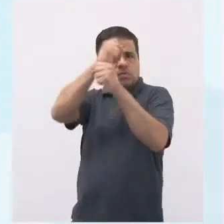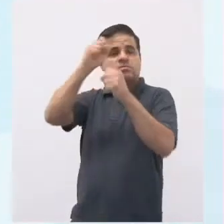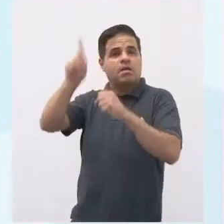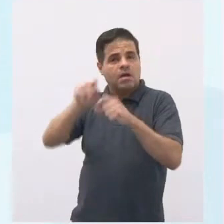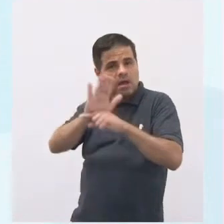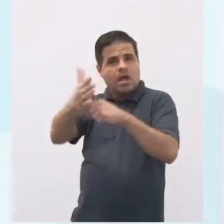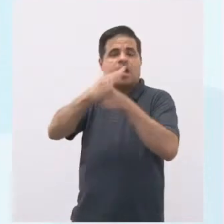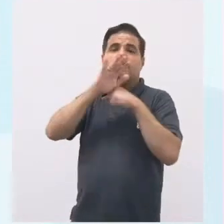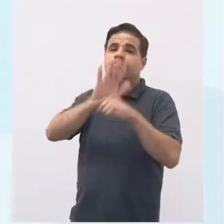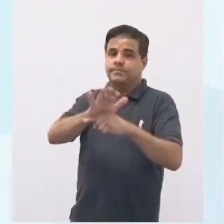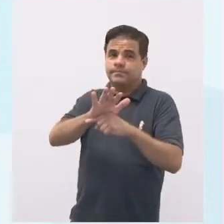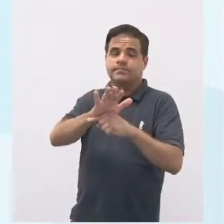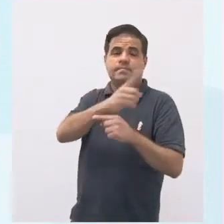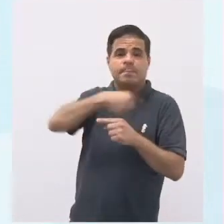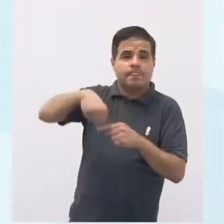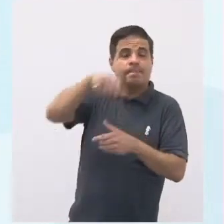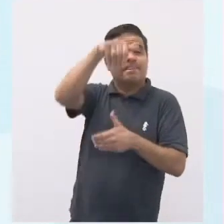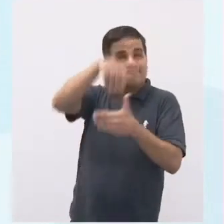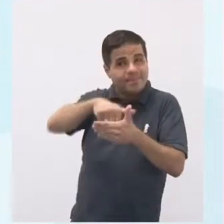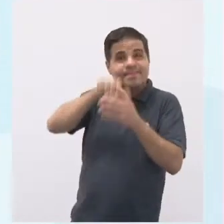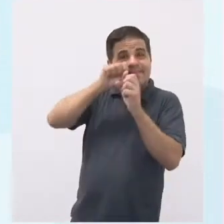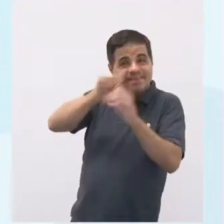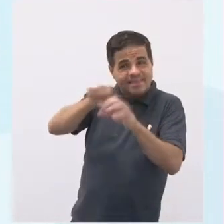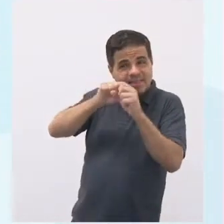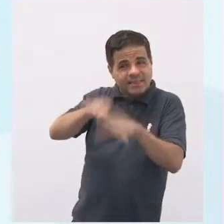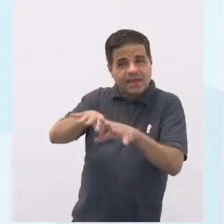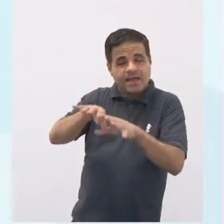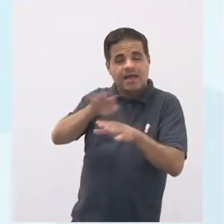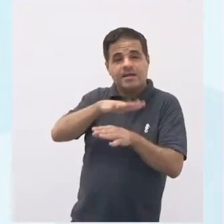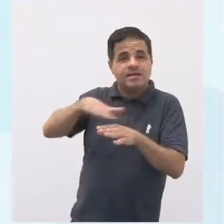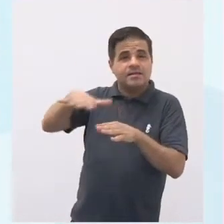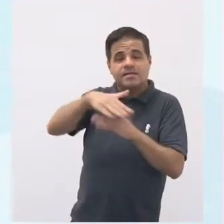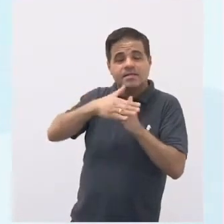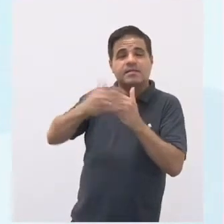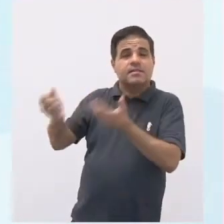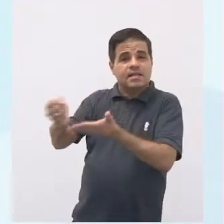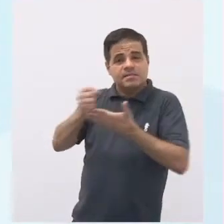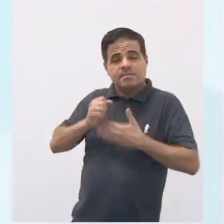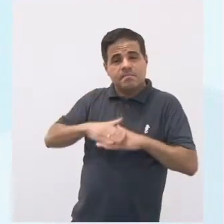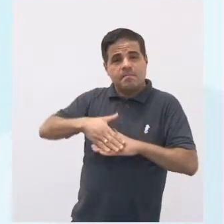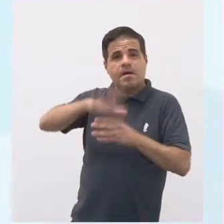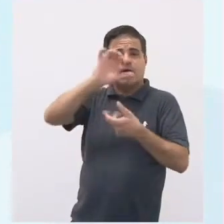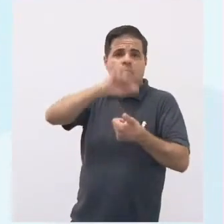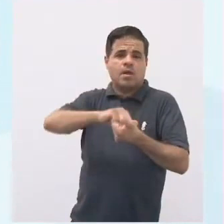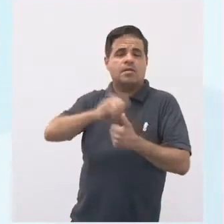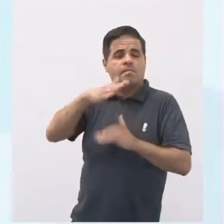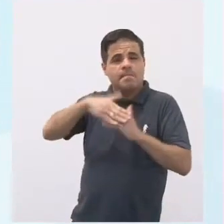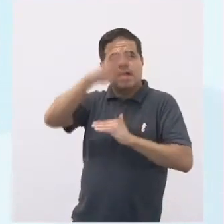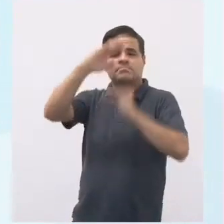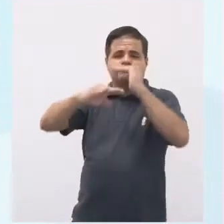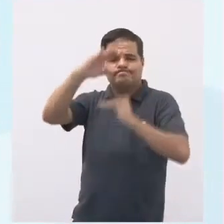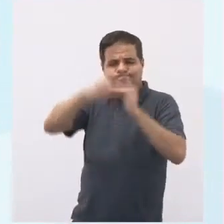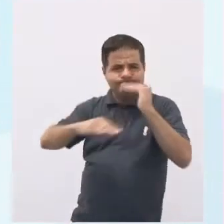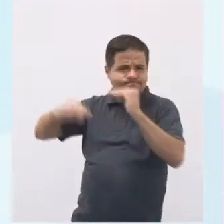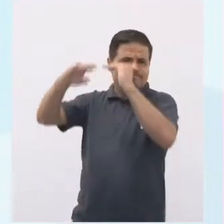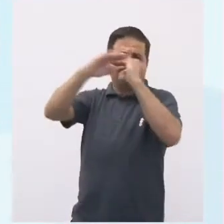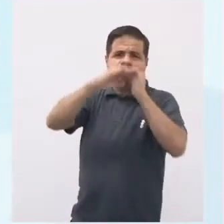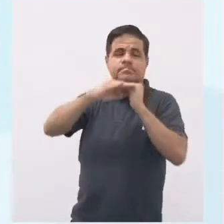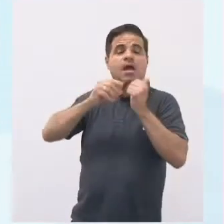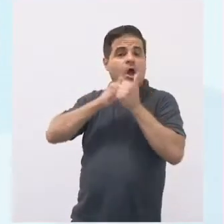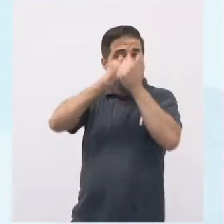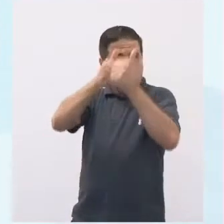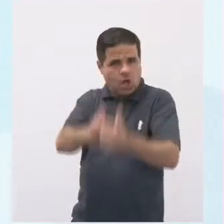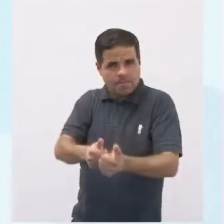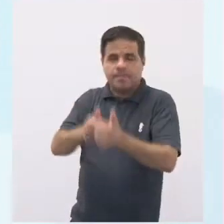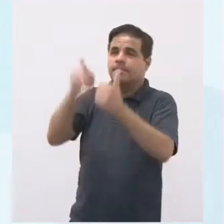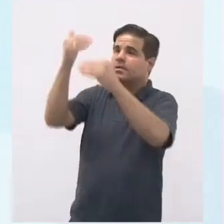colaborativa dentro da educação pública é que a gente consiga trazer mais qualidade e mais equidade. Então, acompanhando aí